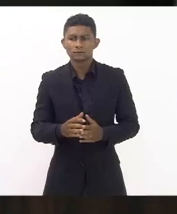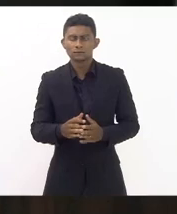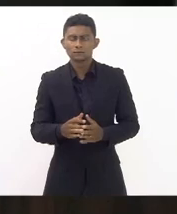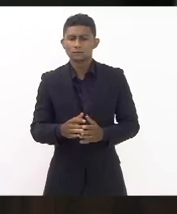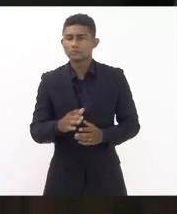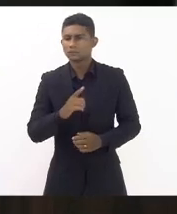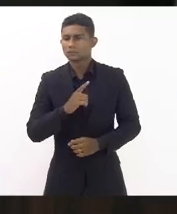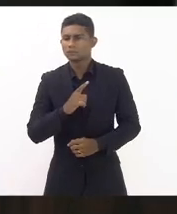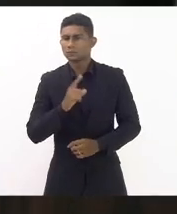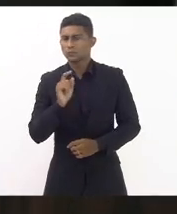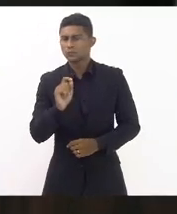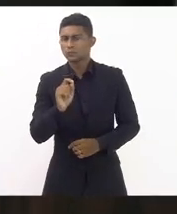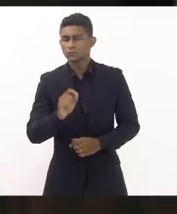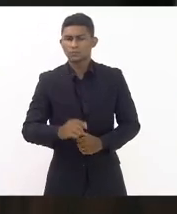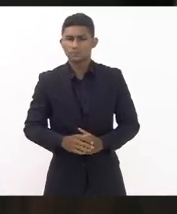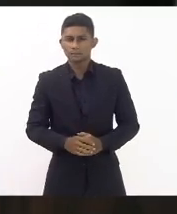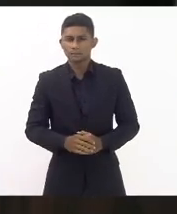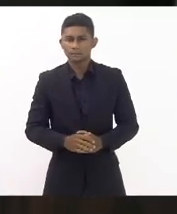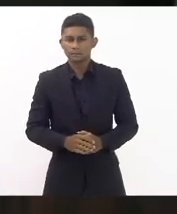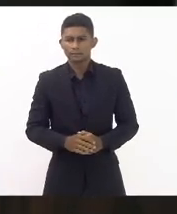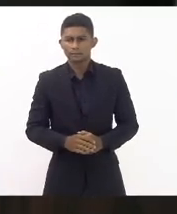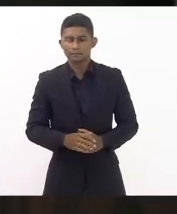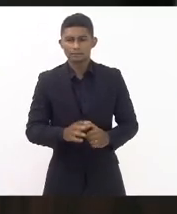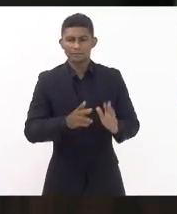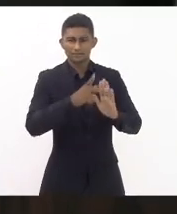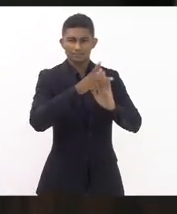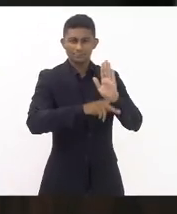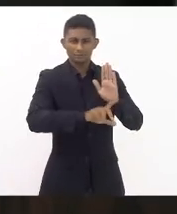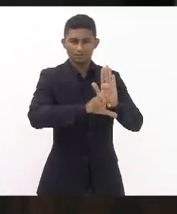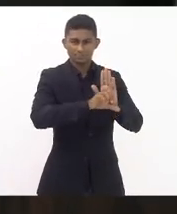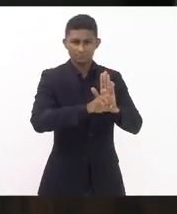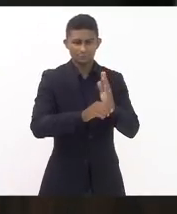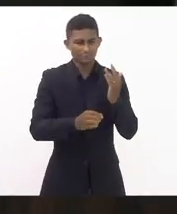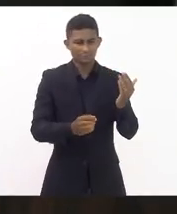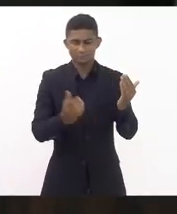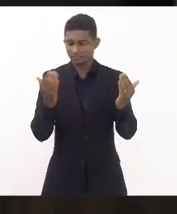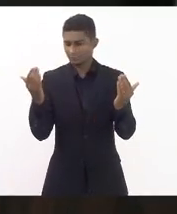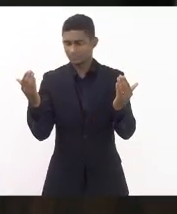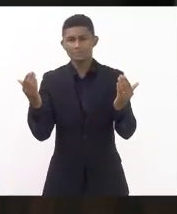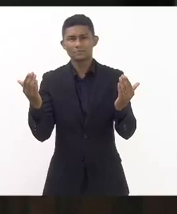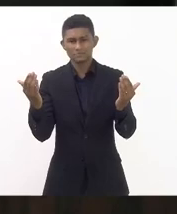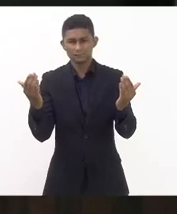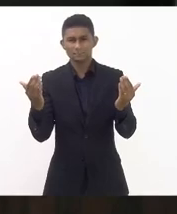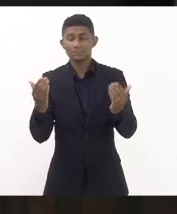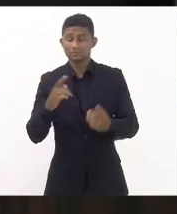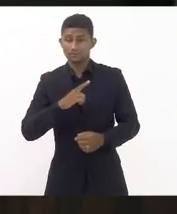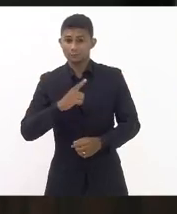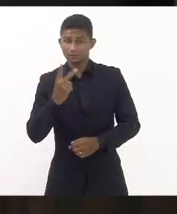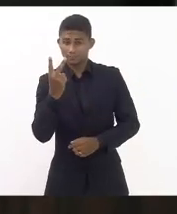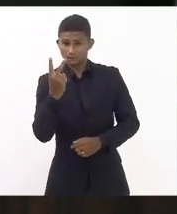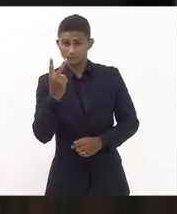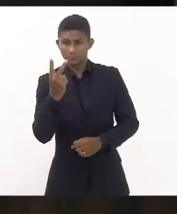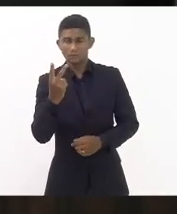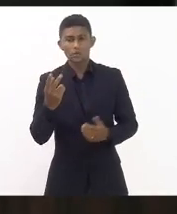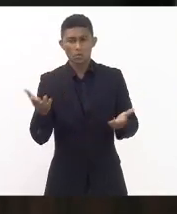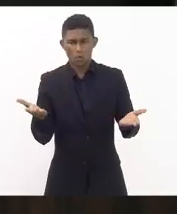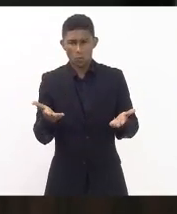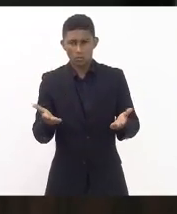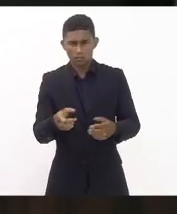equiparação entre os dois PLs. A informação é que você recebeu o pessoal hoje.